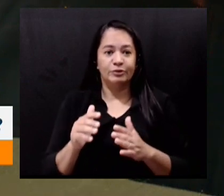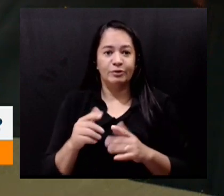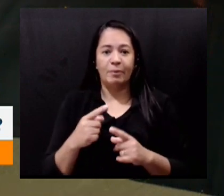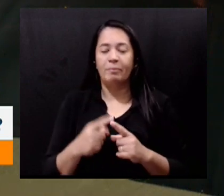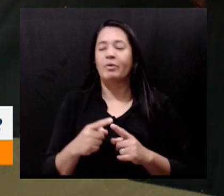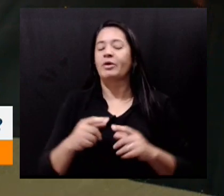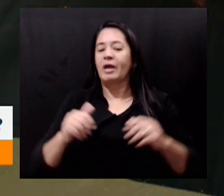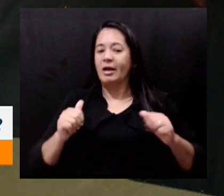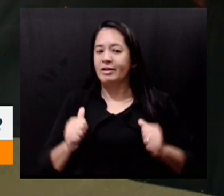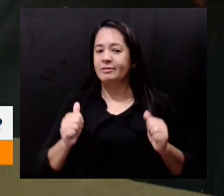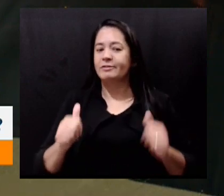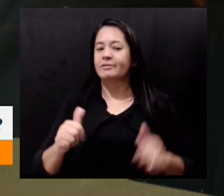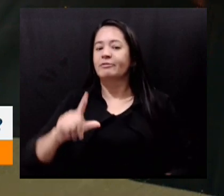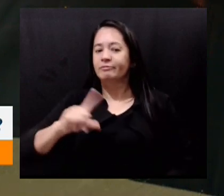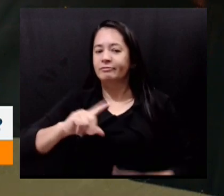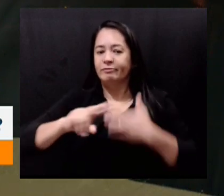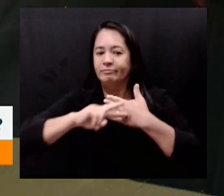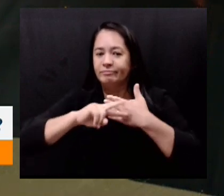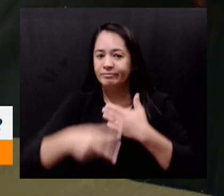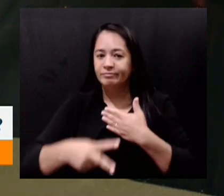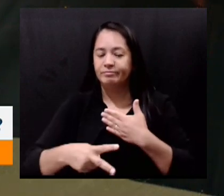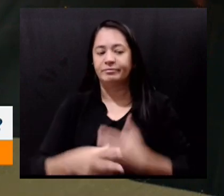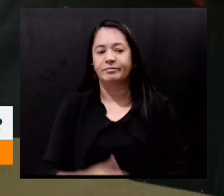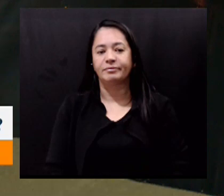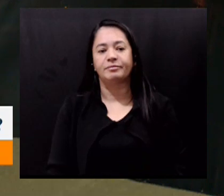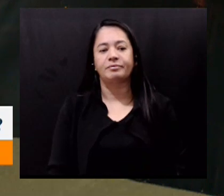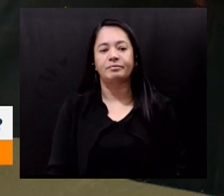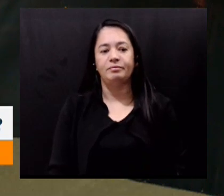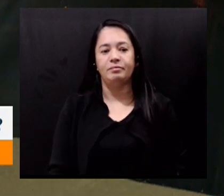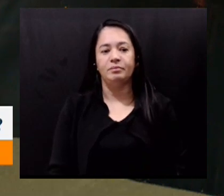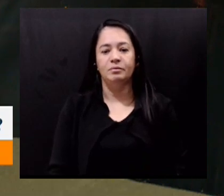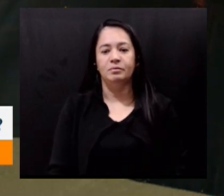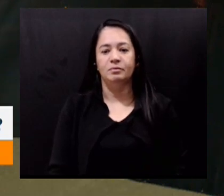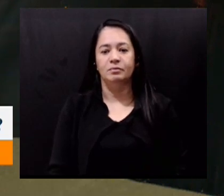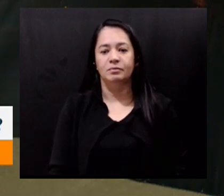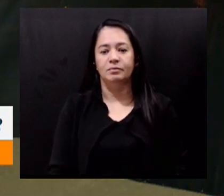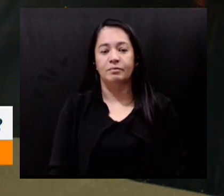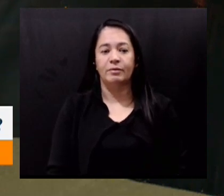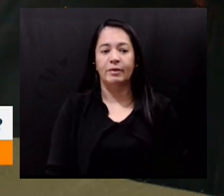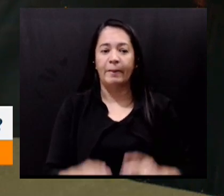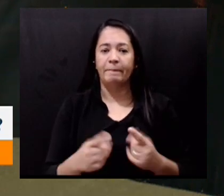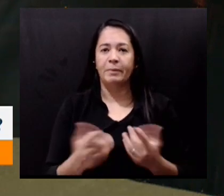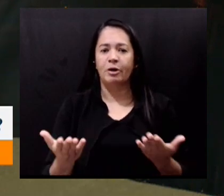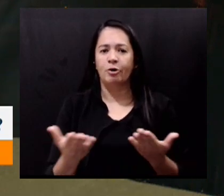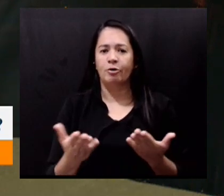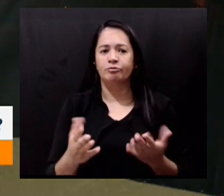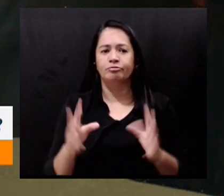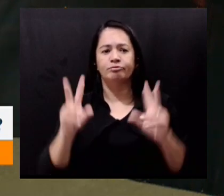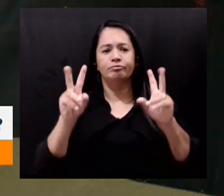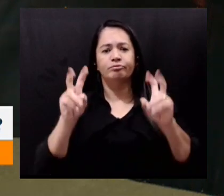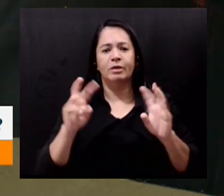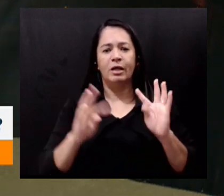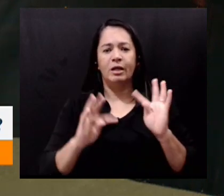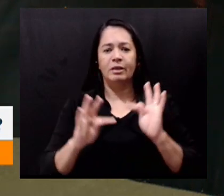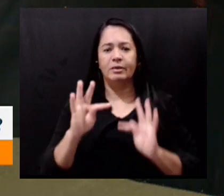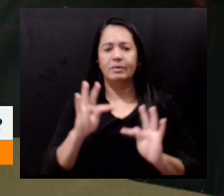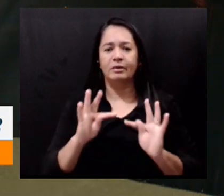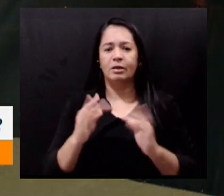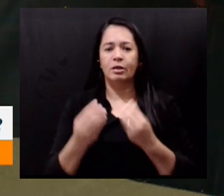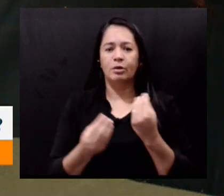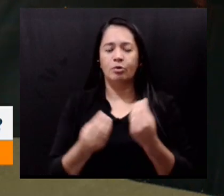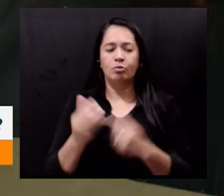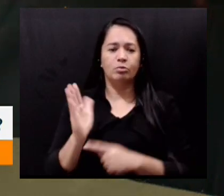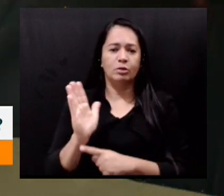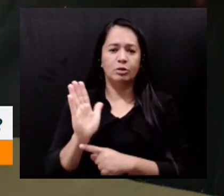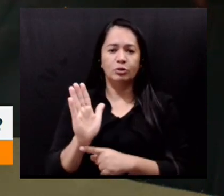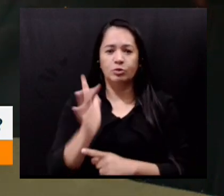Sempre. Agora, Uhum. Fabiana, a questão, da terapia, né, como é que ela pode ajudar a pessoa que